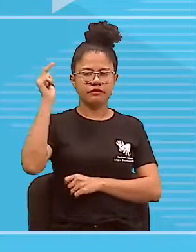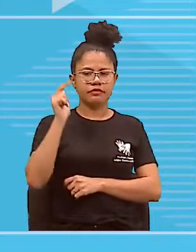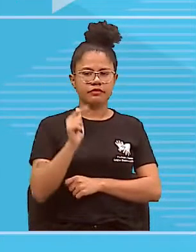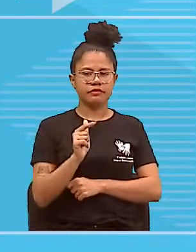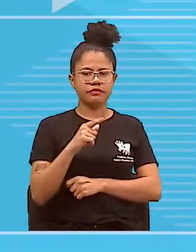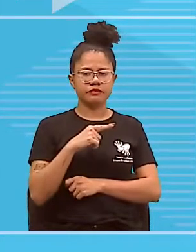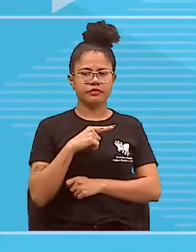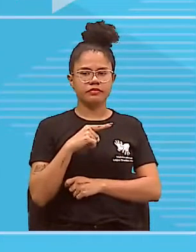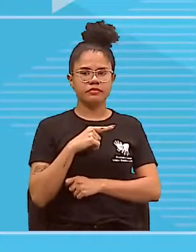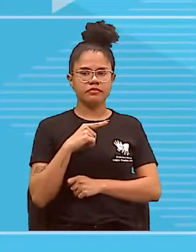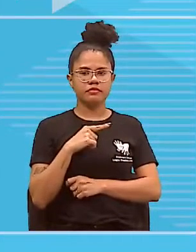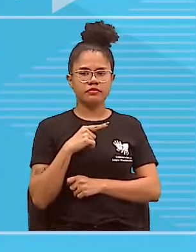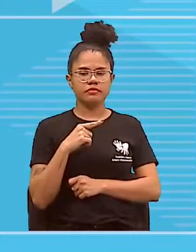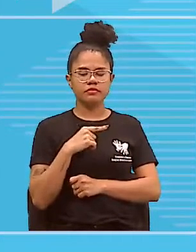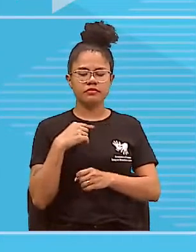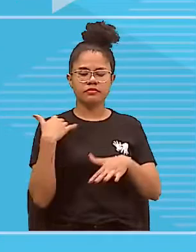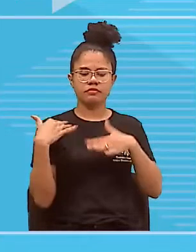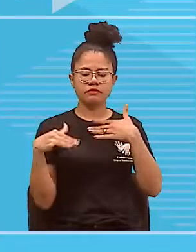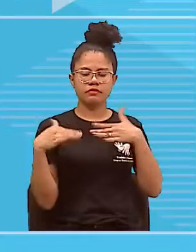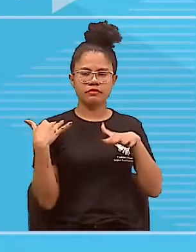sofria desvios